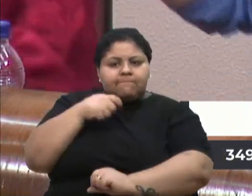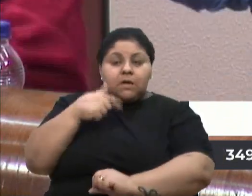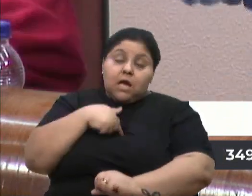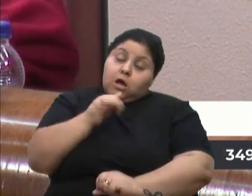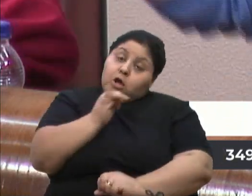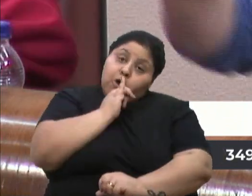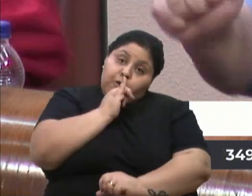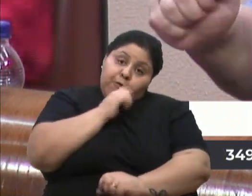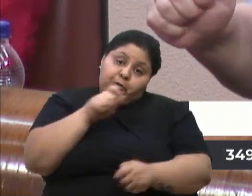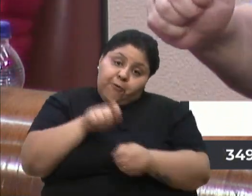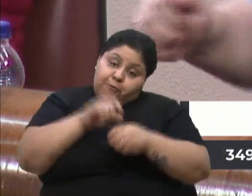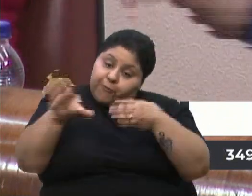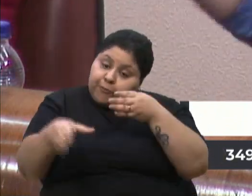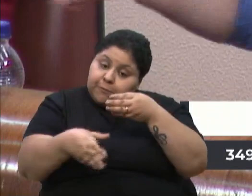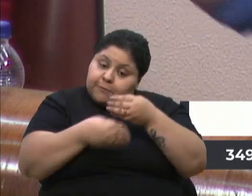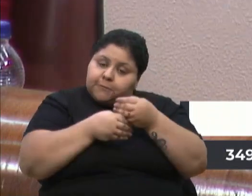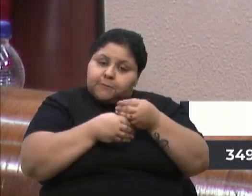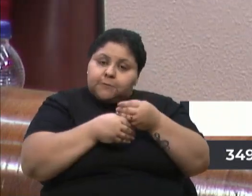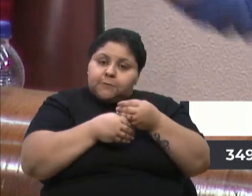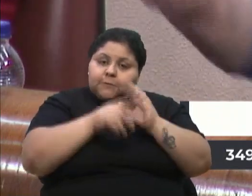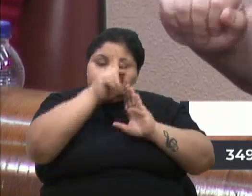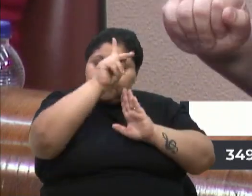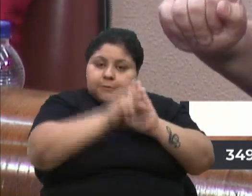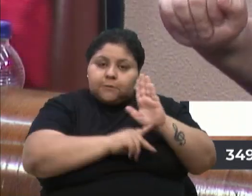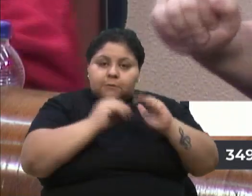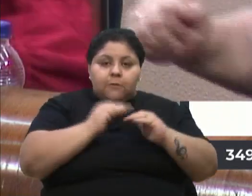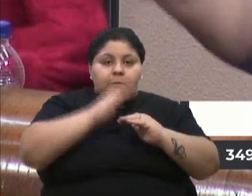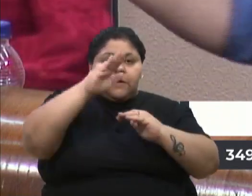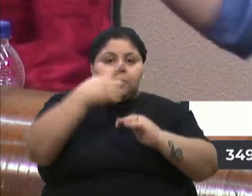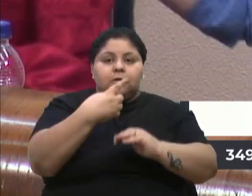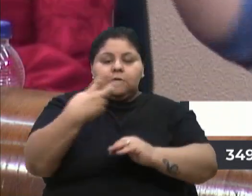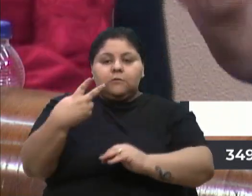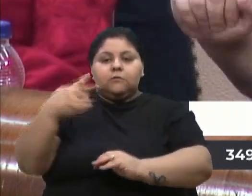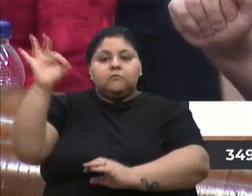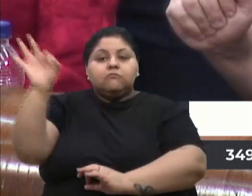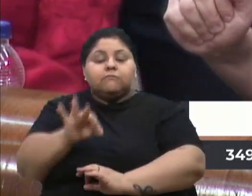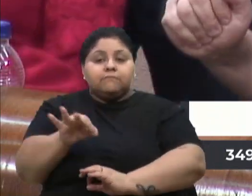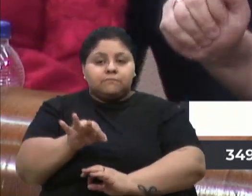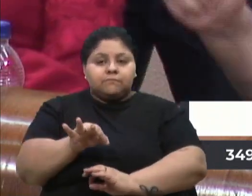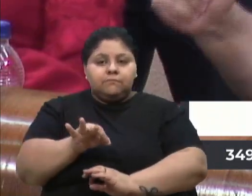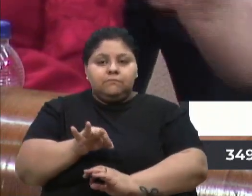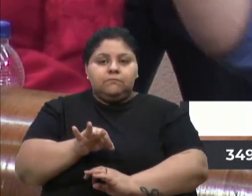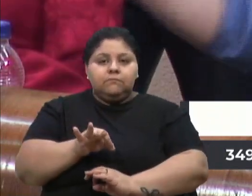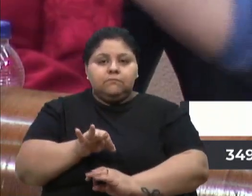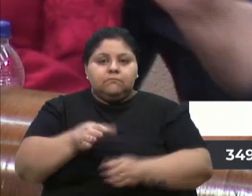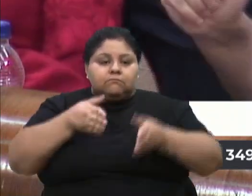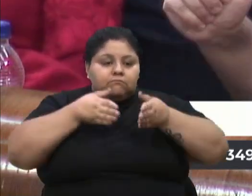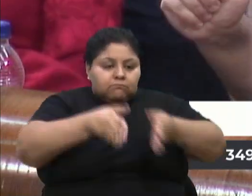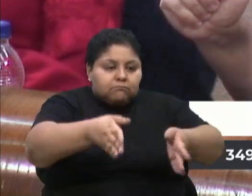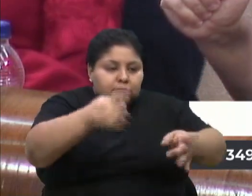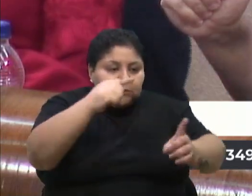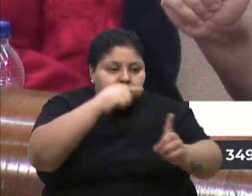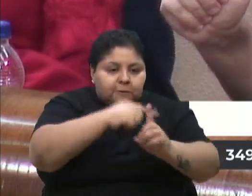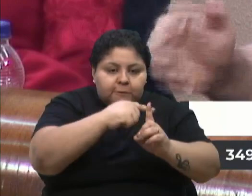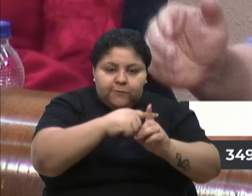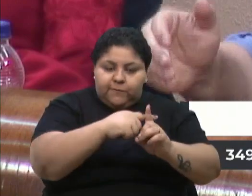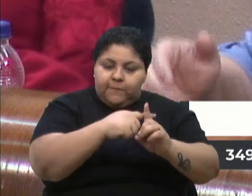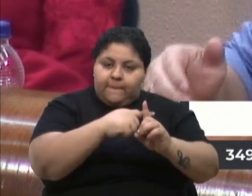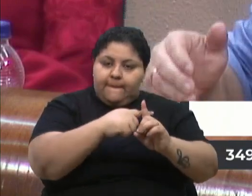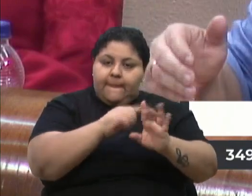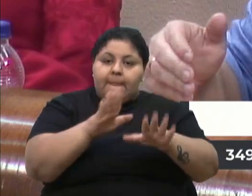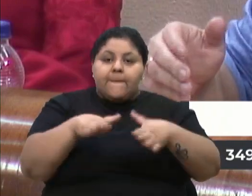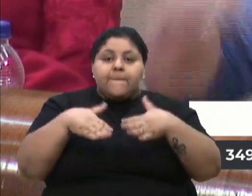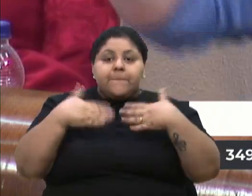exemplo, fiz uma emenda no projeto aumentando para 12% a questão da funerária social. É isso aí. Então,